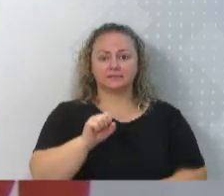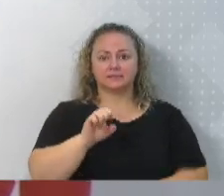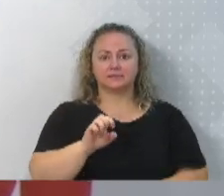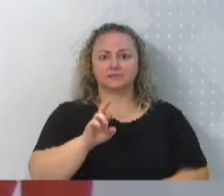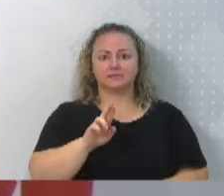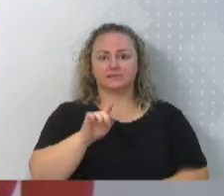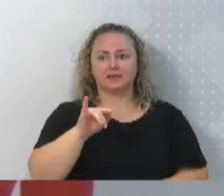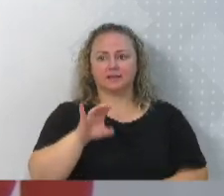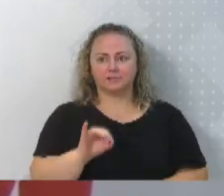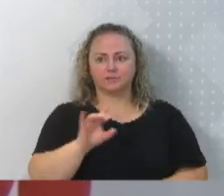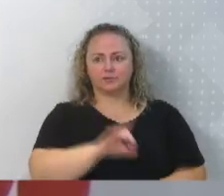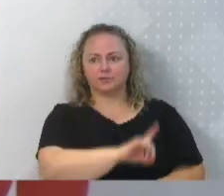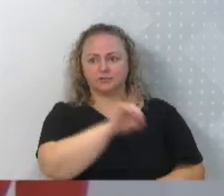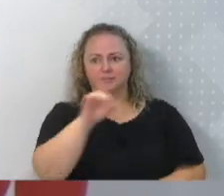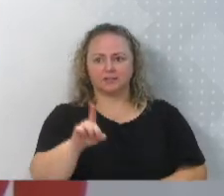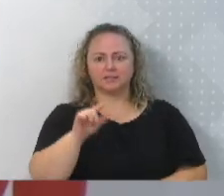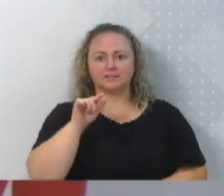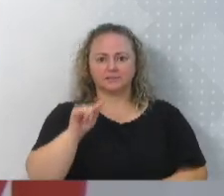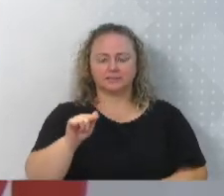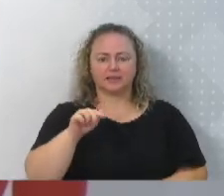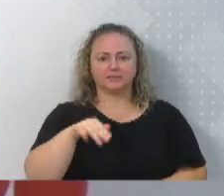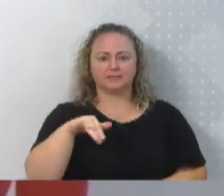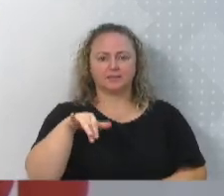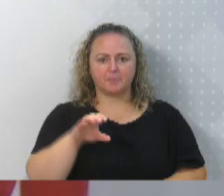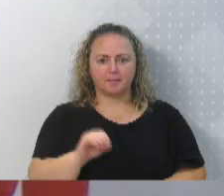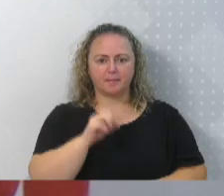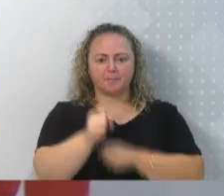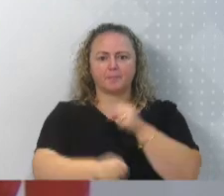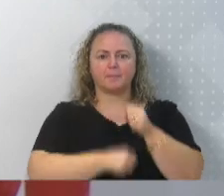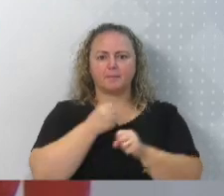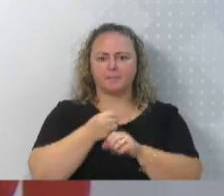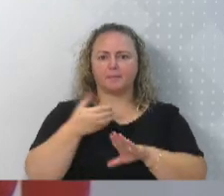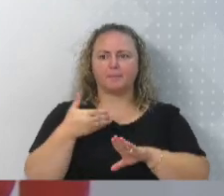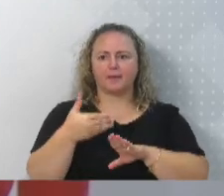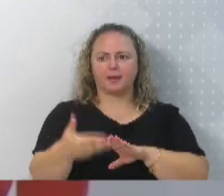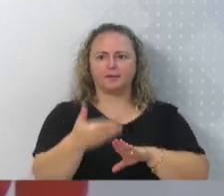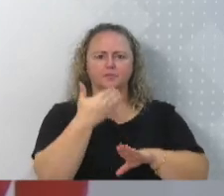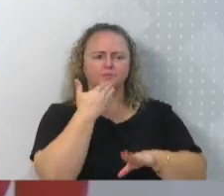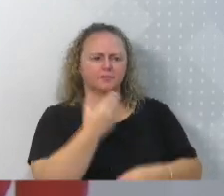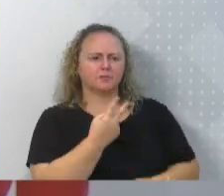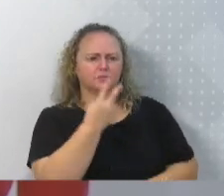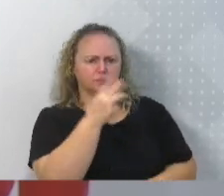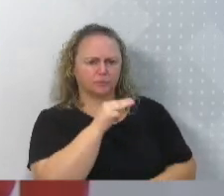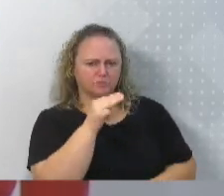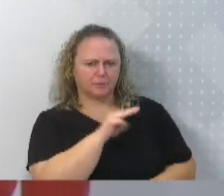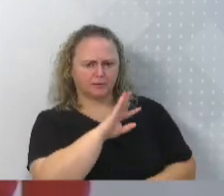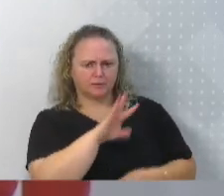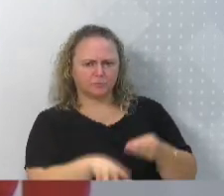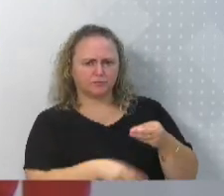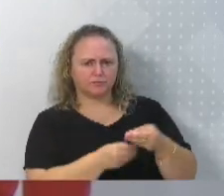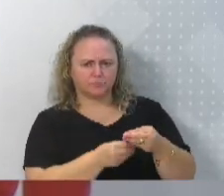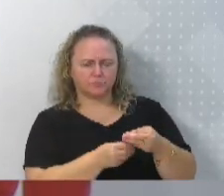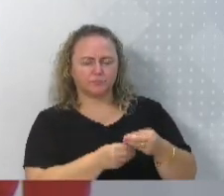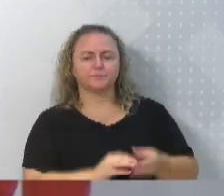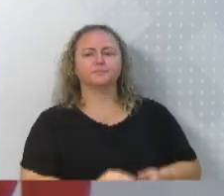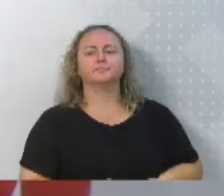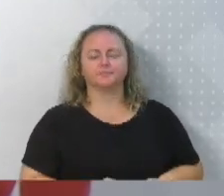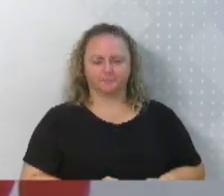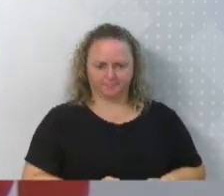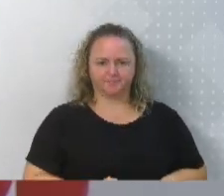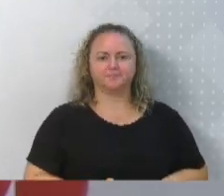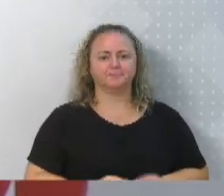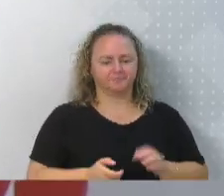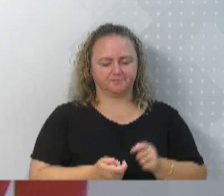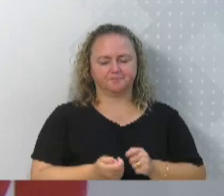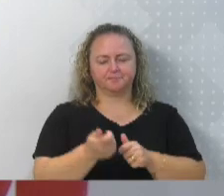o dia 7 de Maio de 2023 Presidente peço mais dois minutinhos mais dois